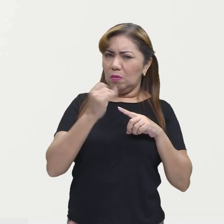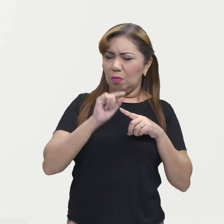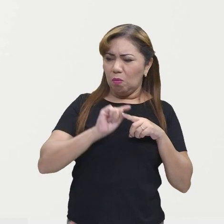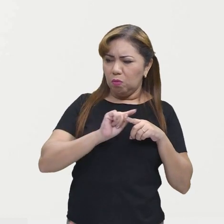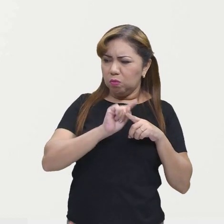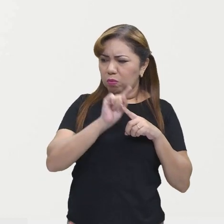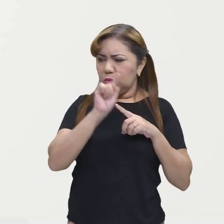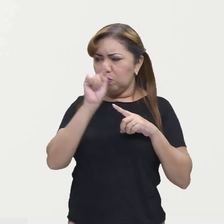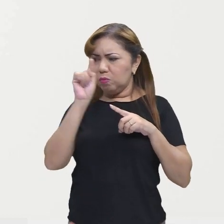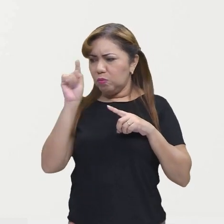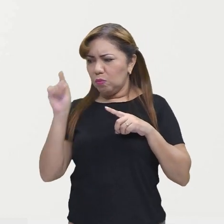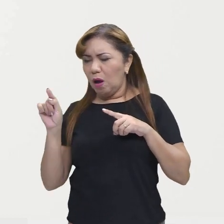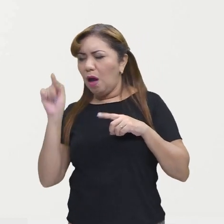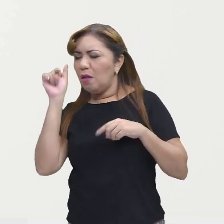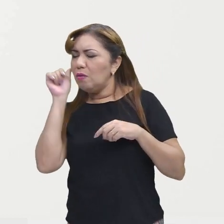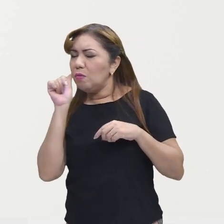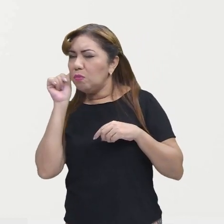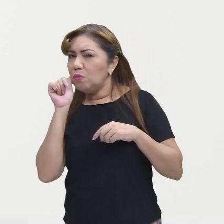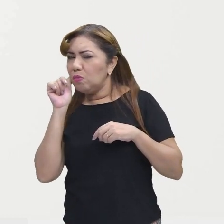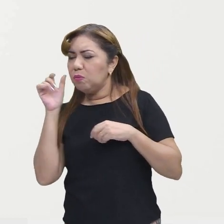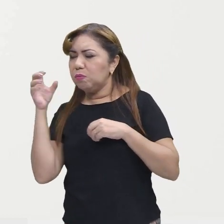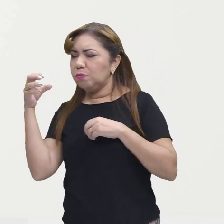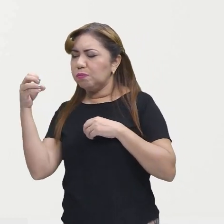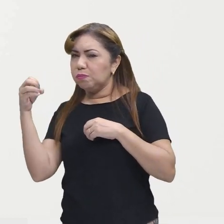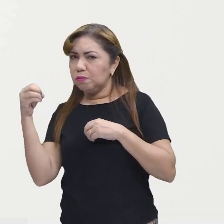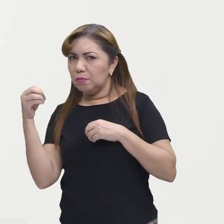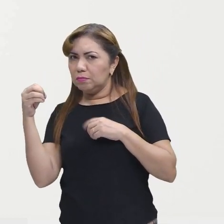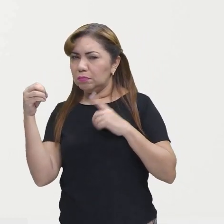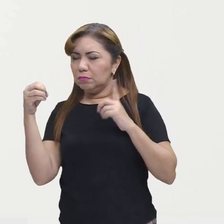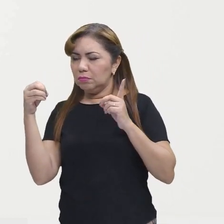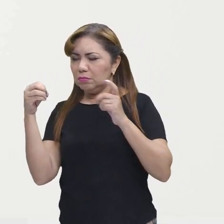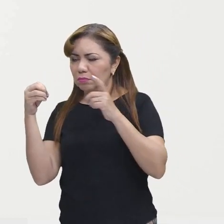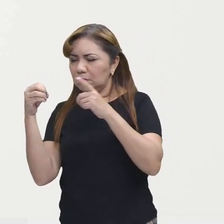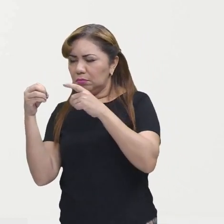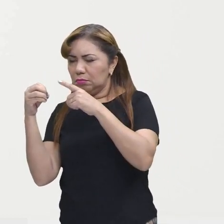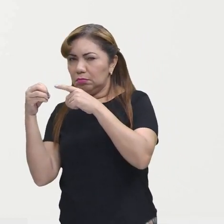Então, através das relações sexuais aqui, ocorre